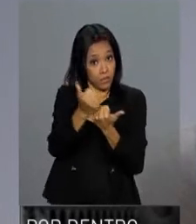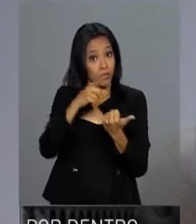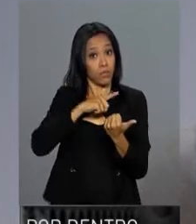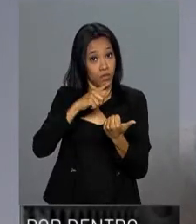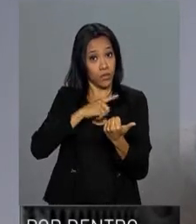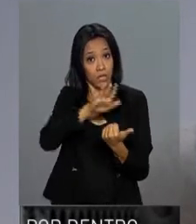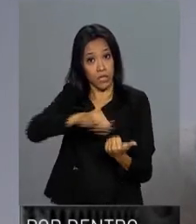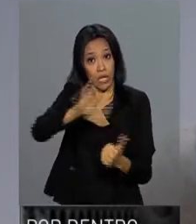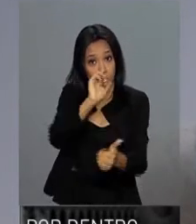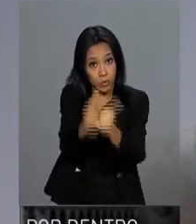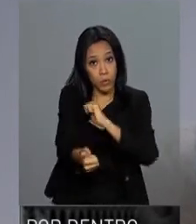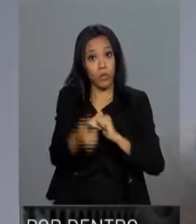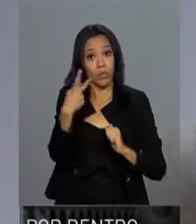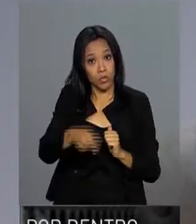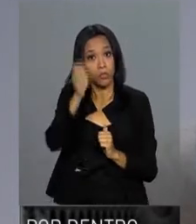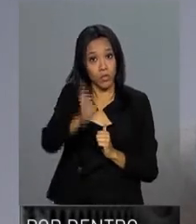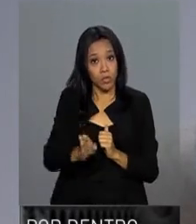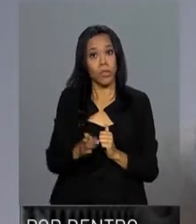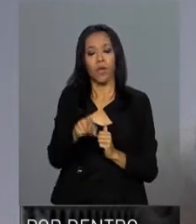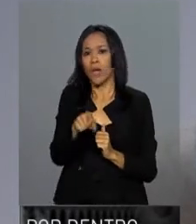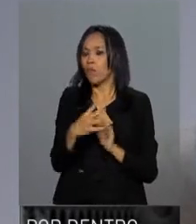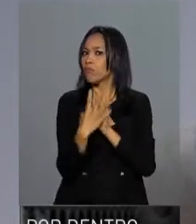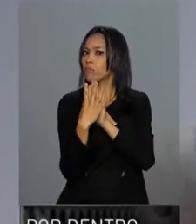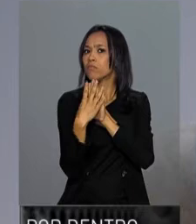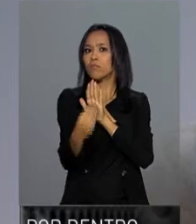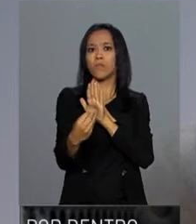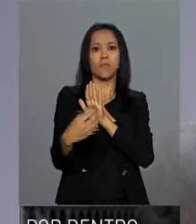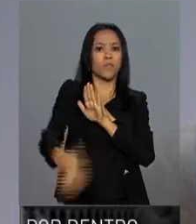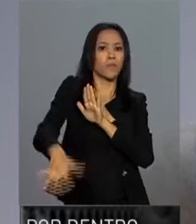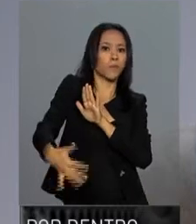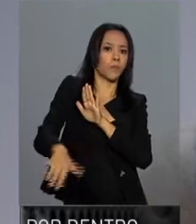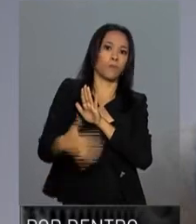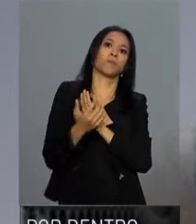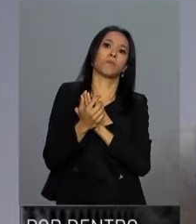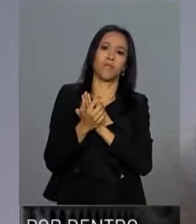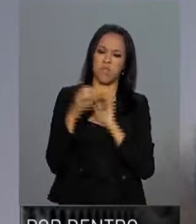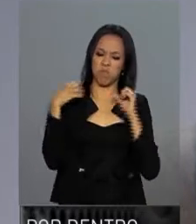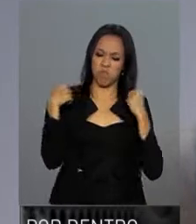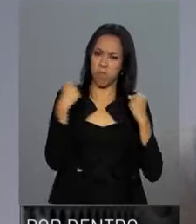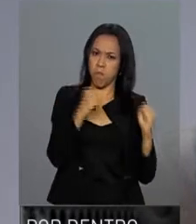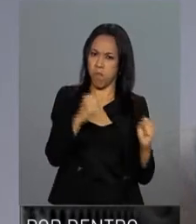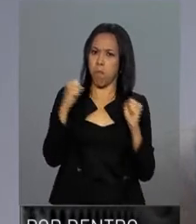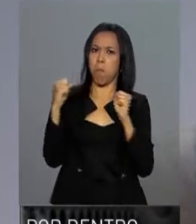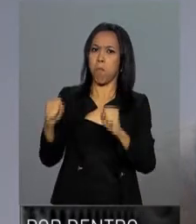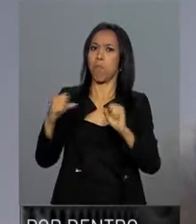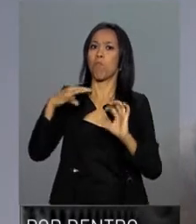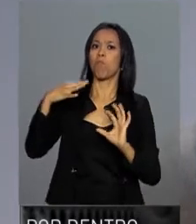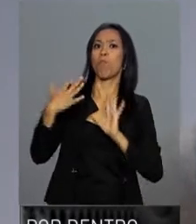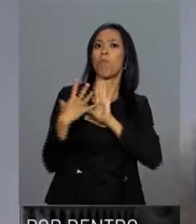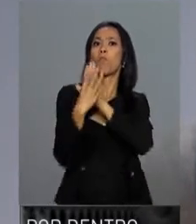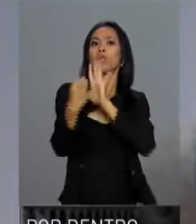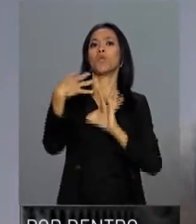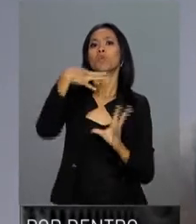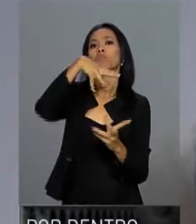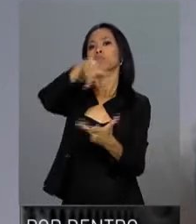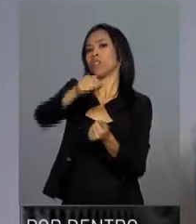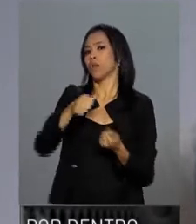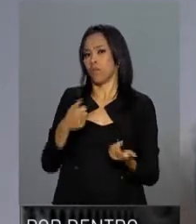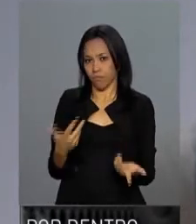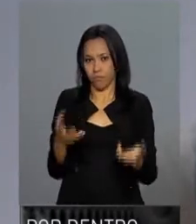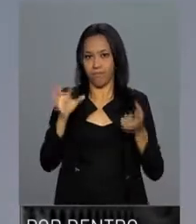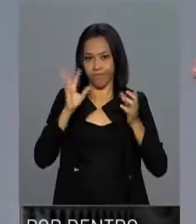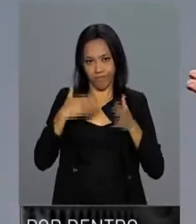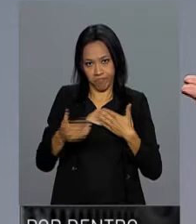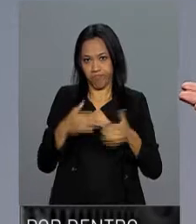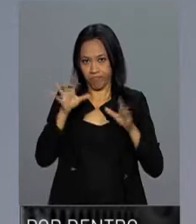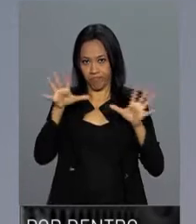desporto paralímpico brasileiro é um exemplo e uma potência o mundial em qualquer para a olimpíada o